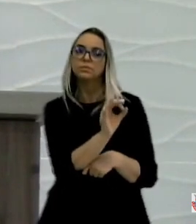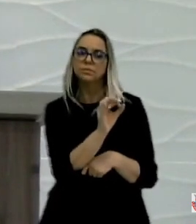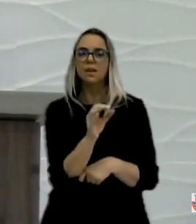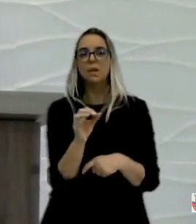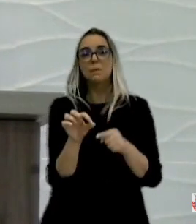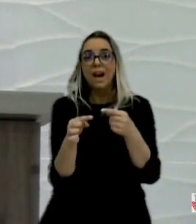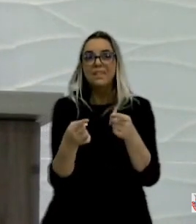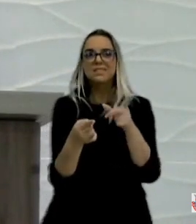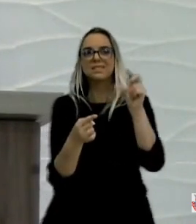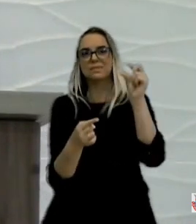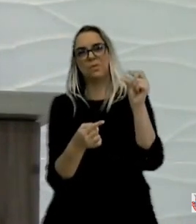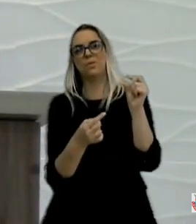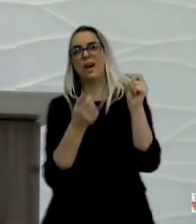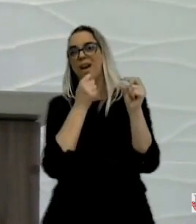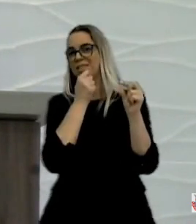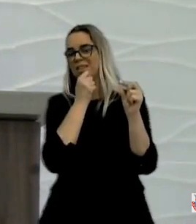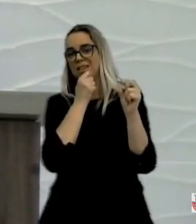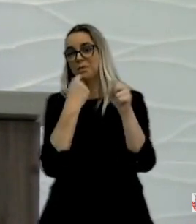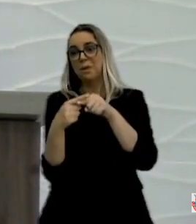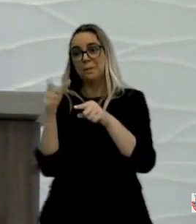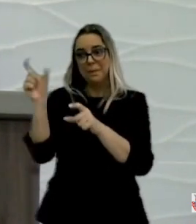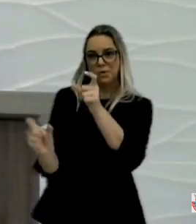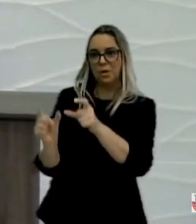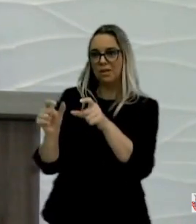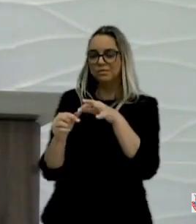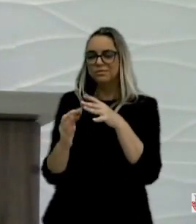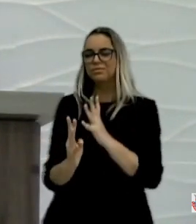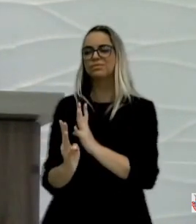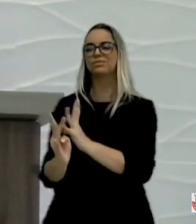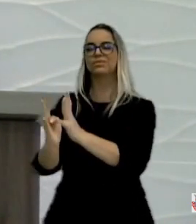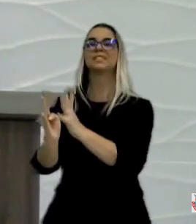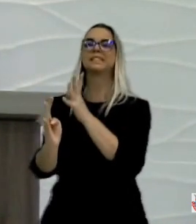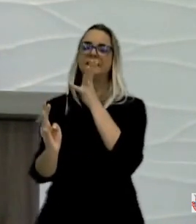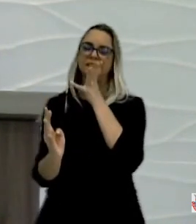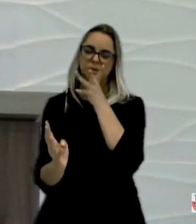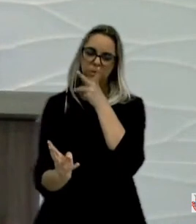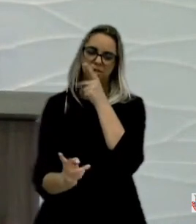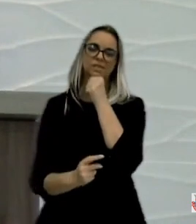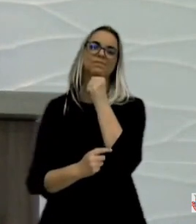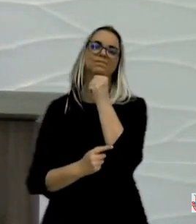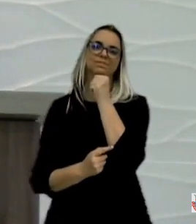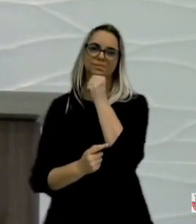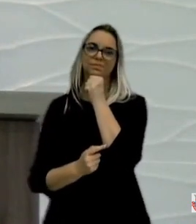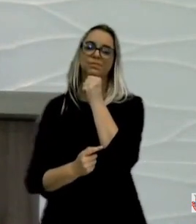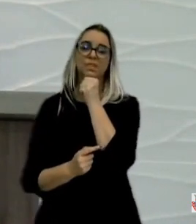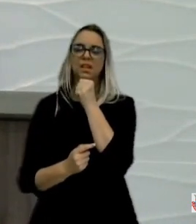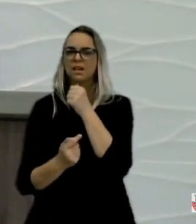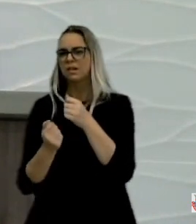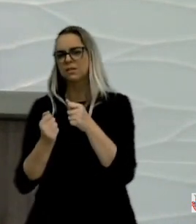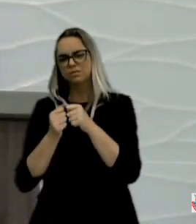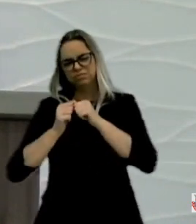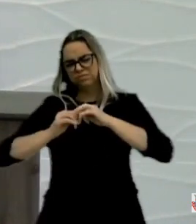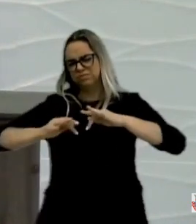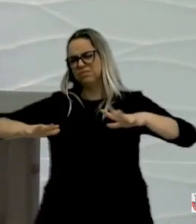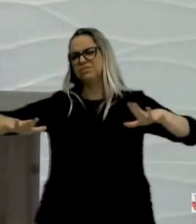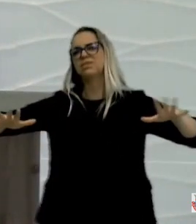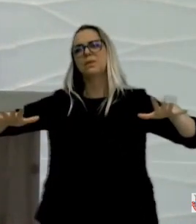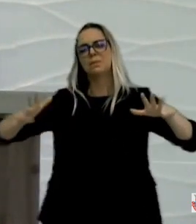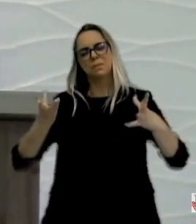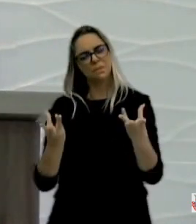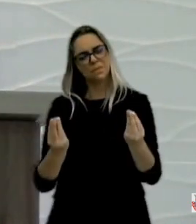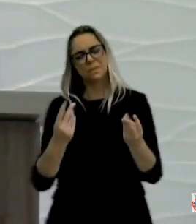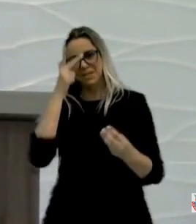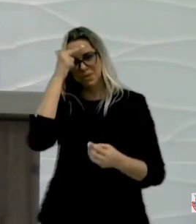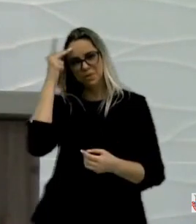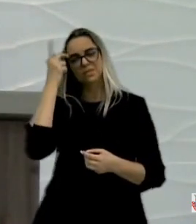muita gente ainda na fila de demora, vereador Sidicley. A gente sabe disso. A demanda é muito grande. Mas